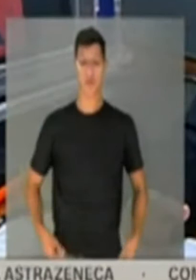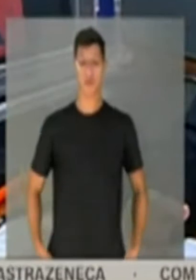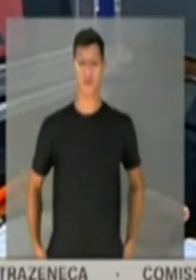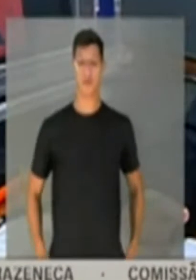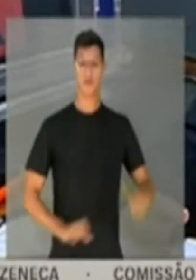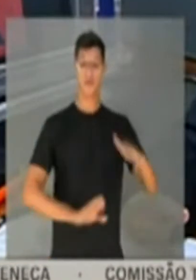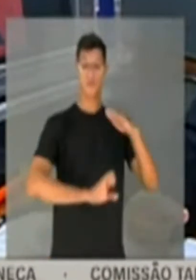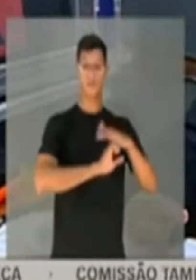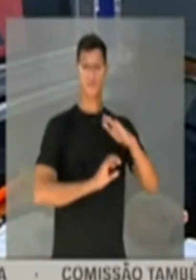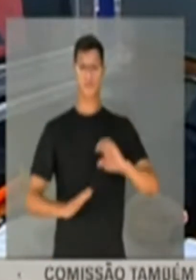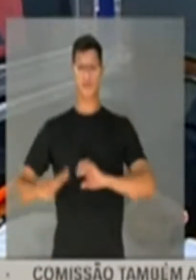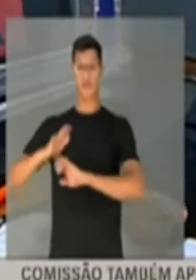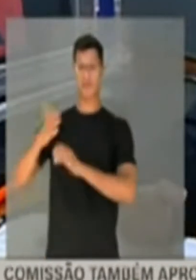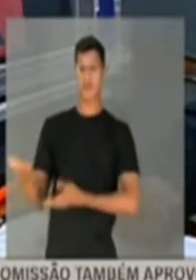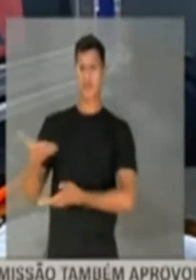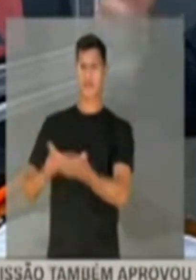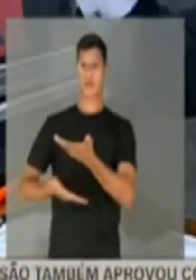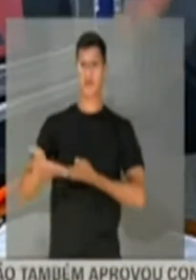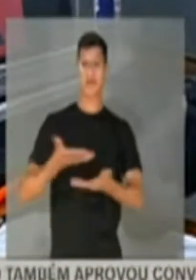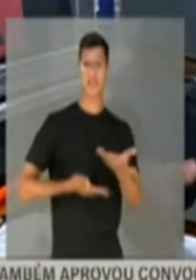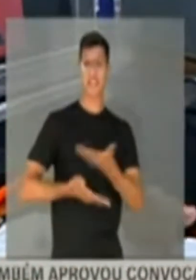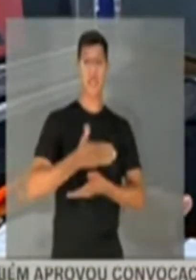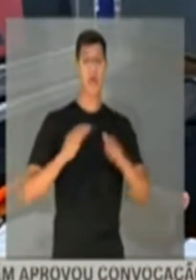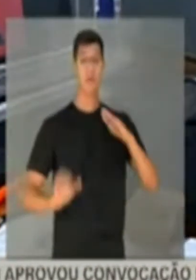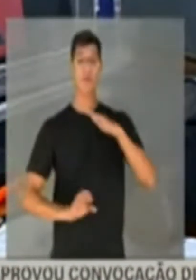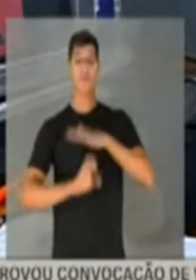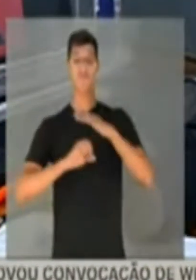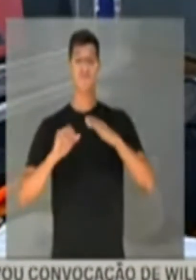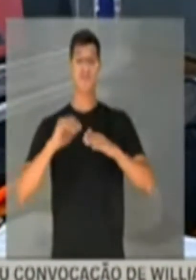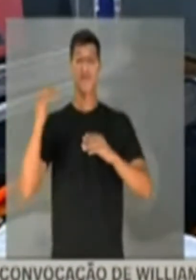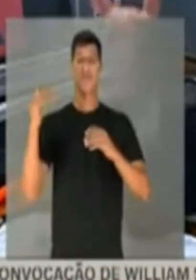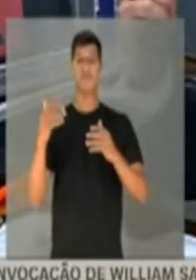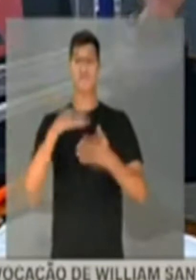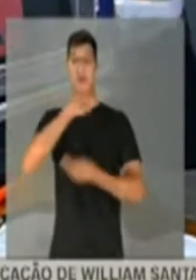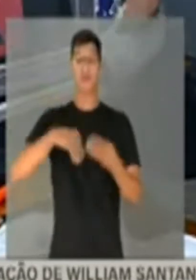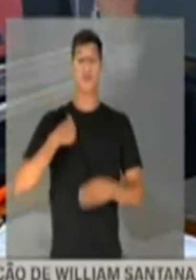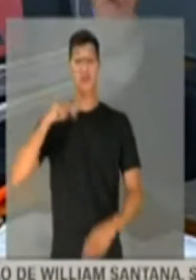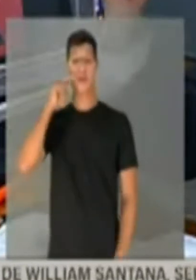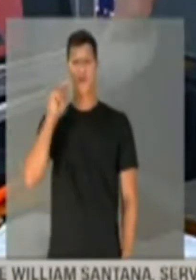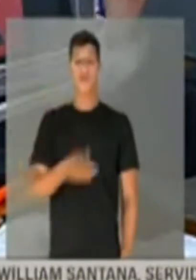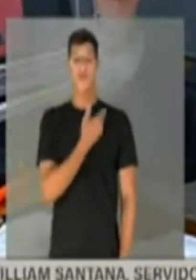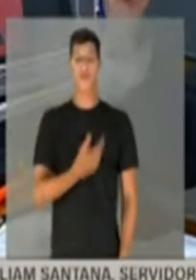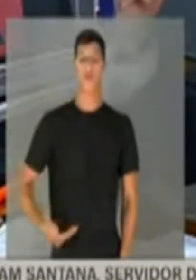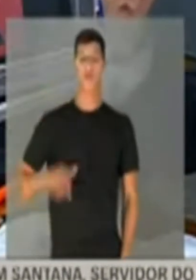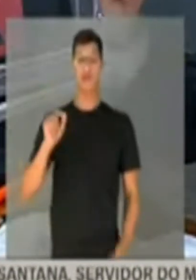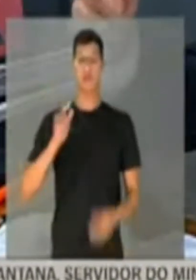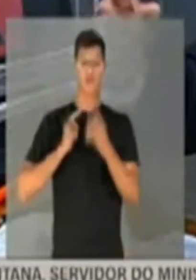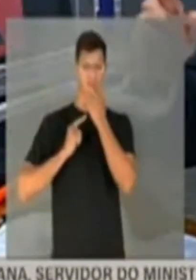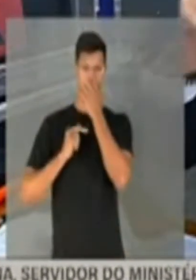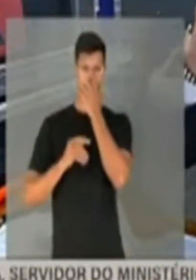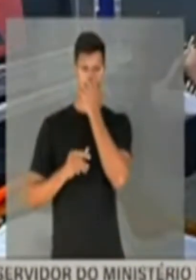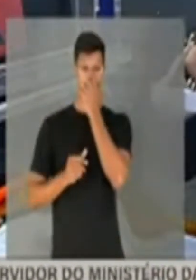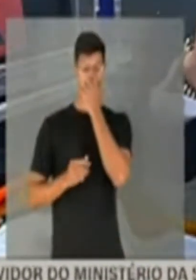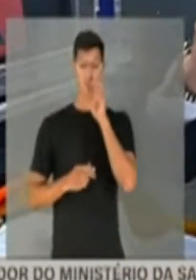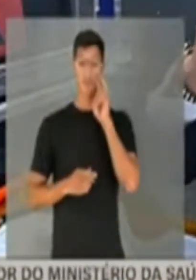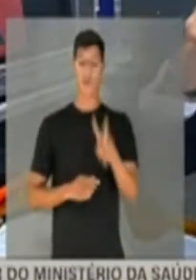empresas intermediárias, né? Exato. Isso é uma bagunça. Não vi no Brasil governo que tivesse... Eu vi